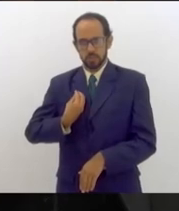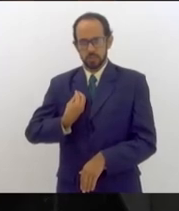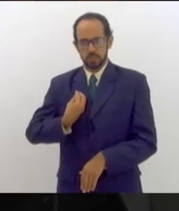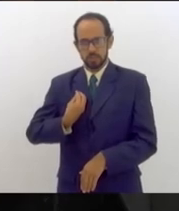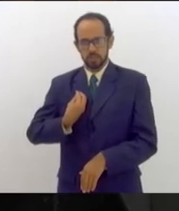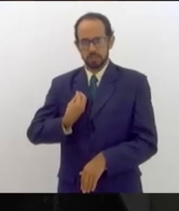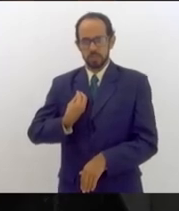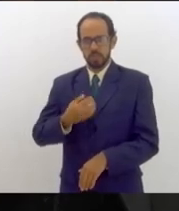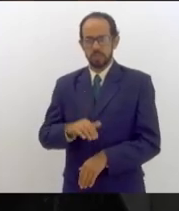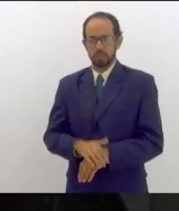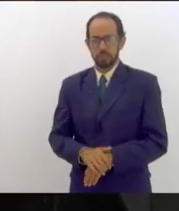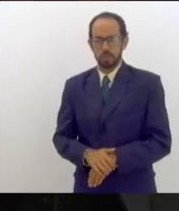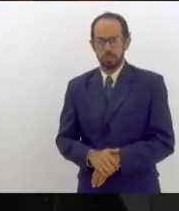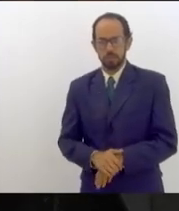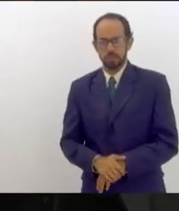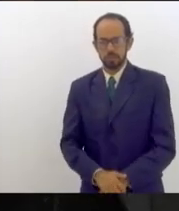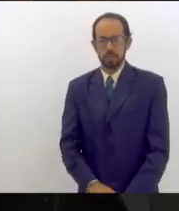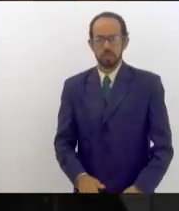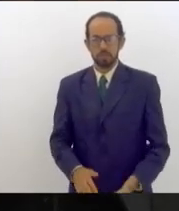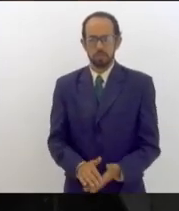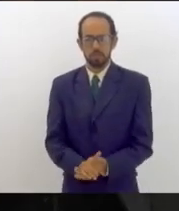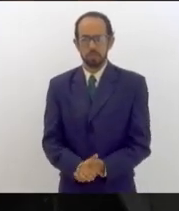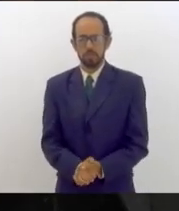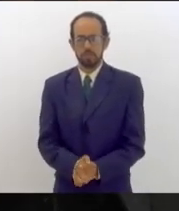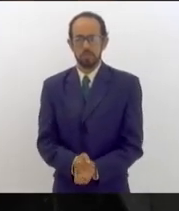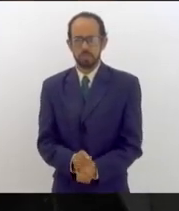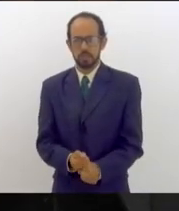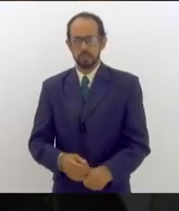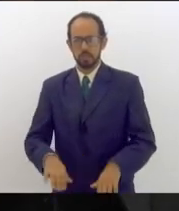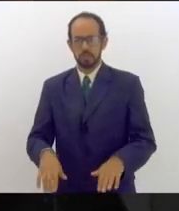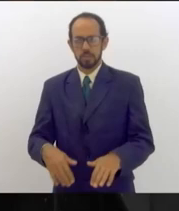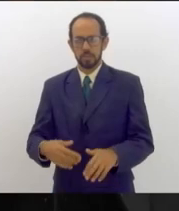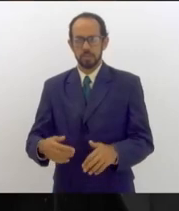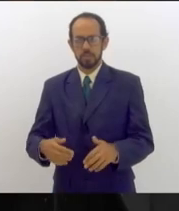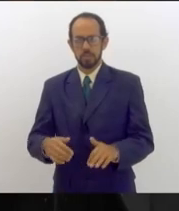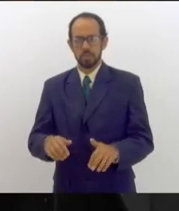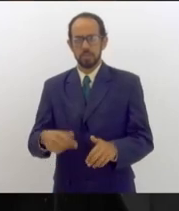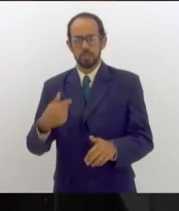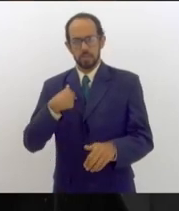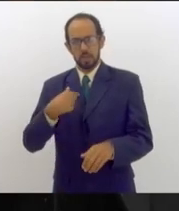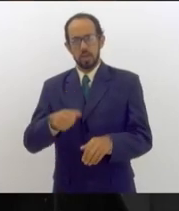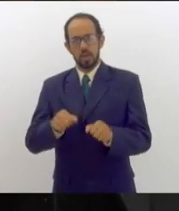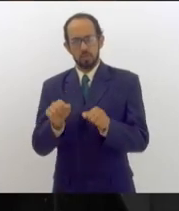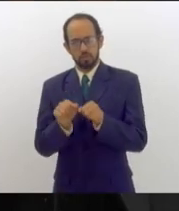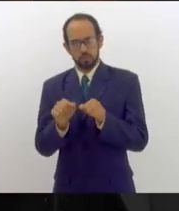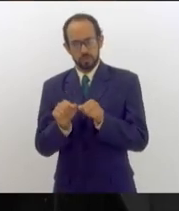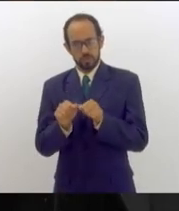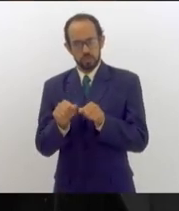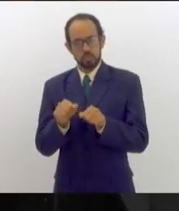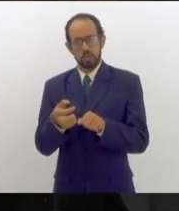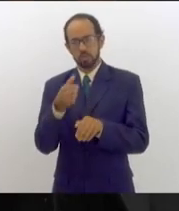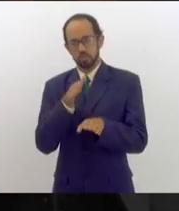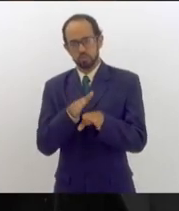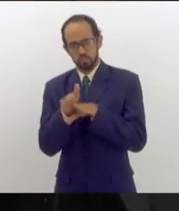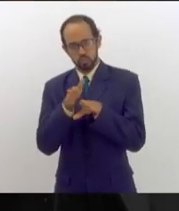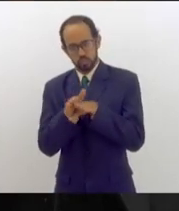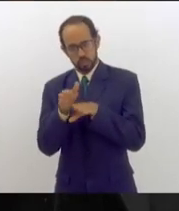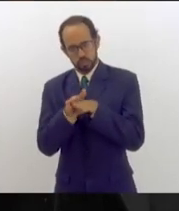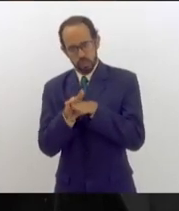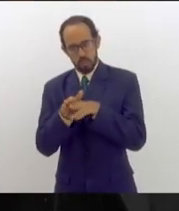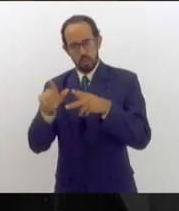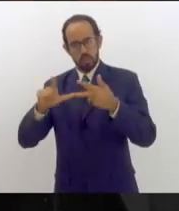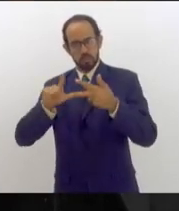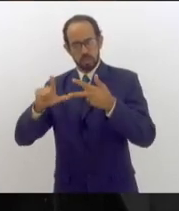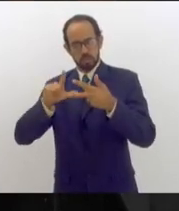no caso policial Então hoje eu fiz uma indicação Legislativa que não é um projeto de lei para quem tá nos acompanhando não cabe a mim